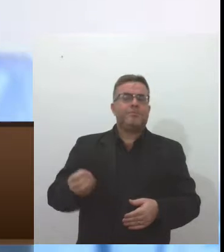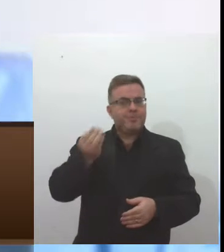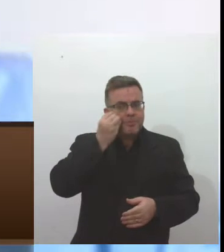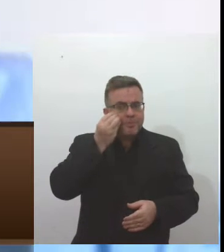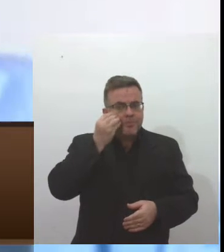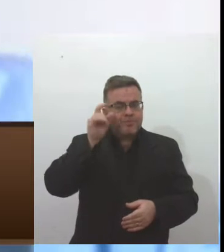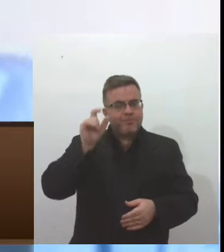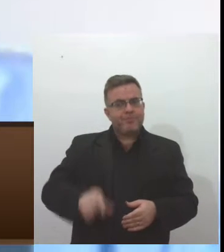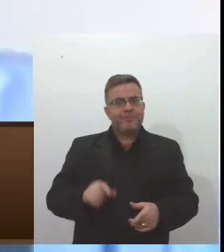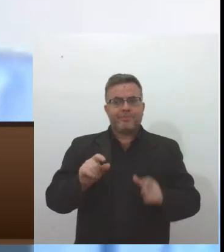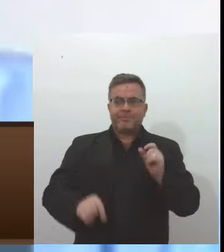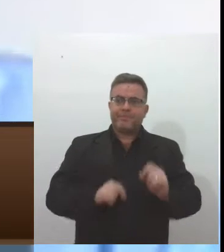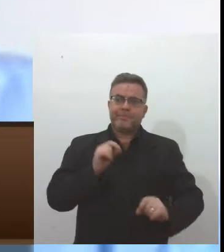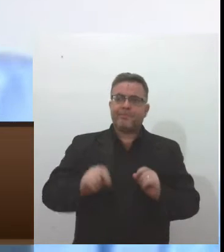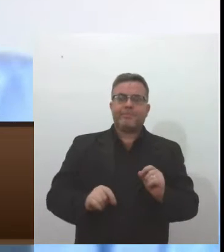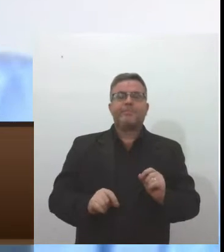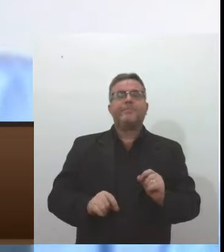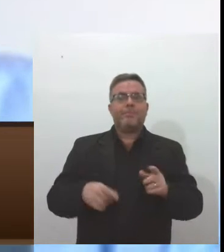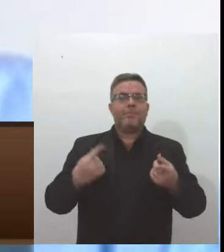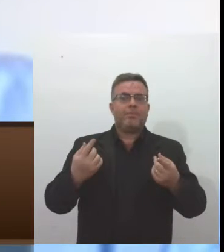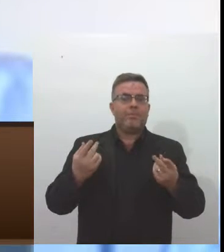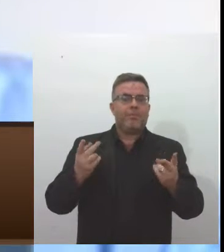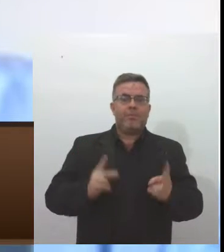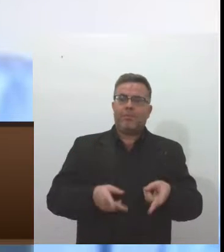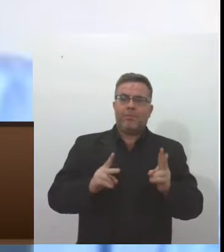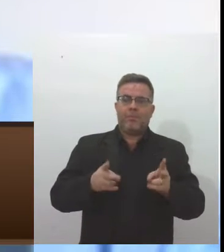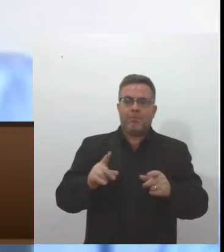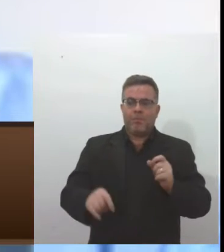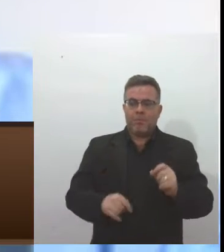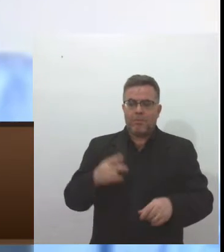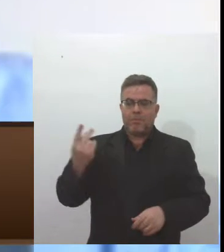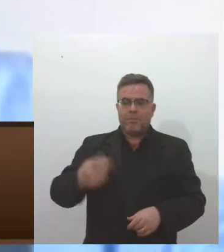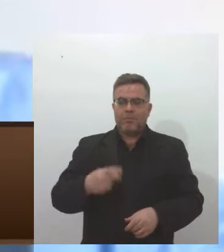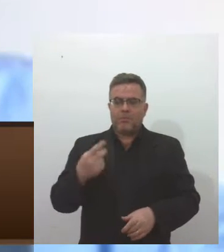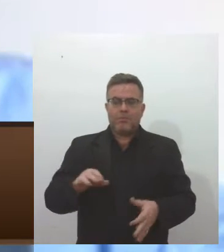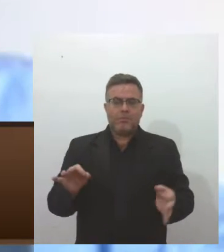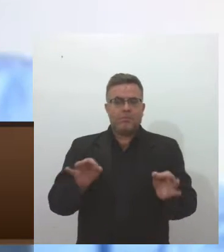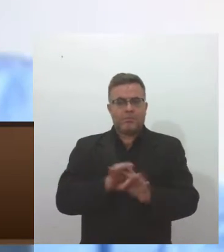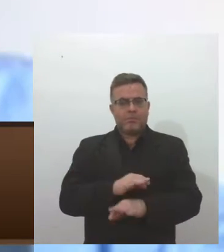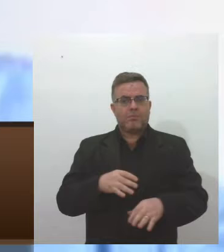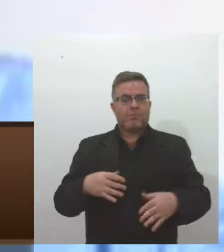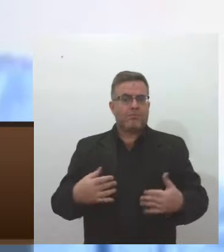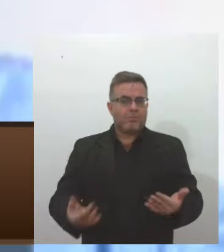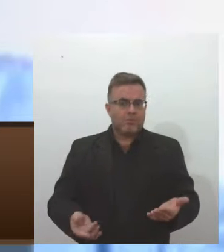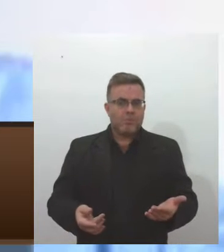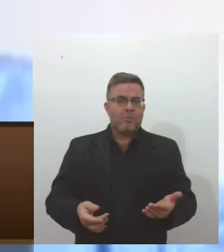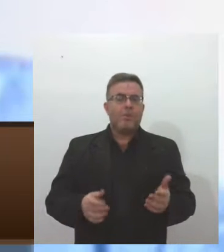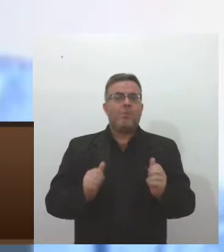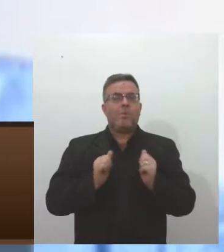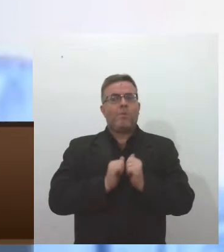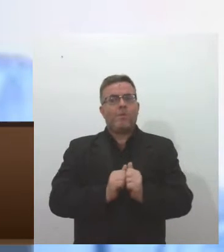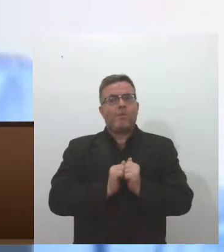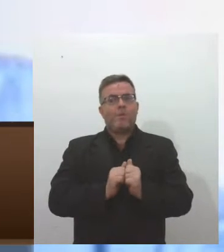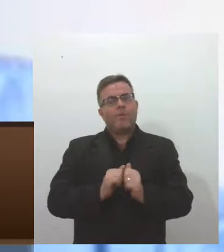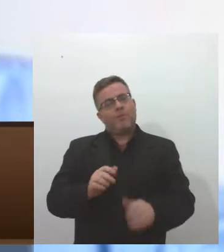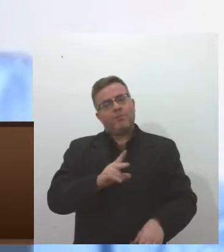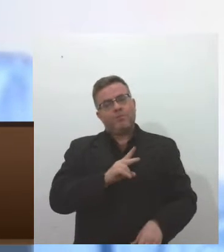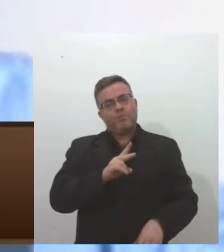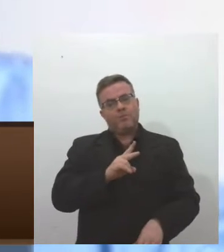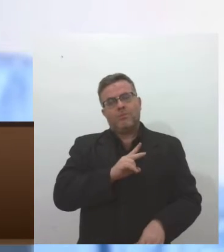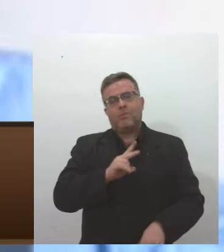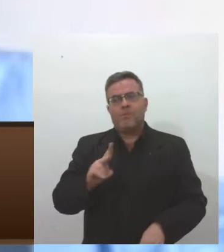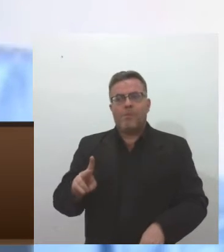Nacional, juntamente com a diretoria da ABRAP aqui de Sergipe, que é capitaneada aí pelo vereador Fabiano